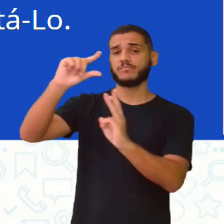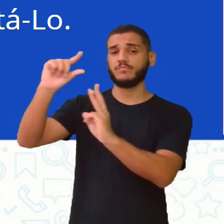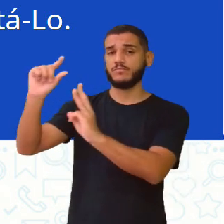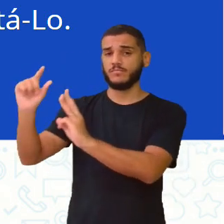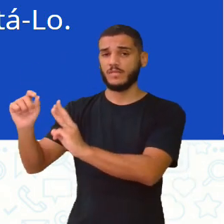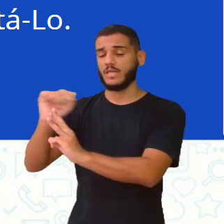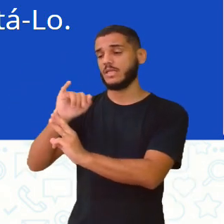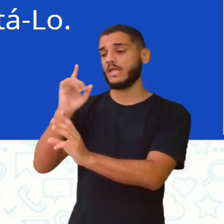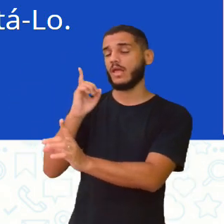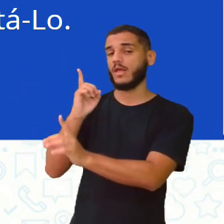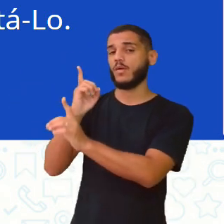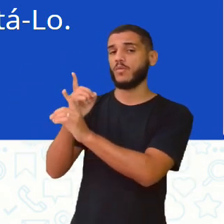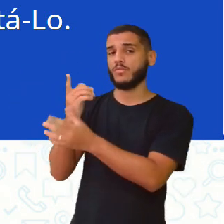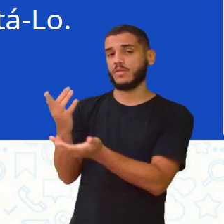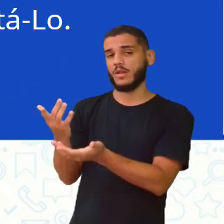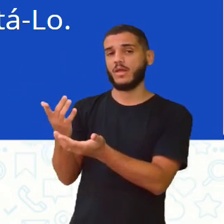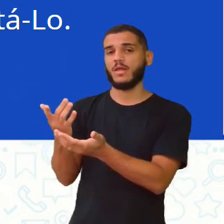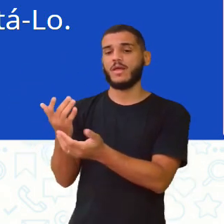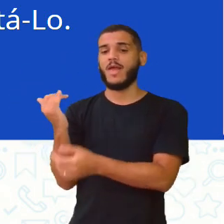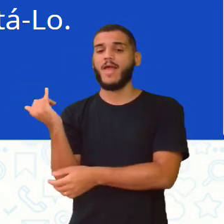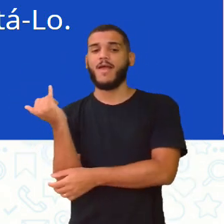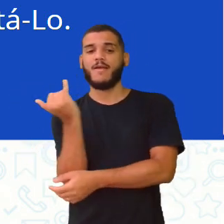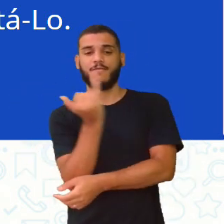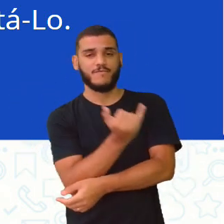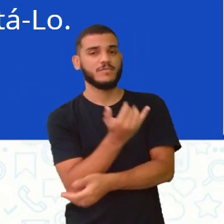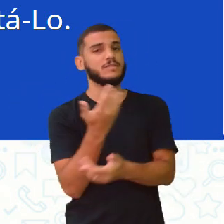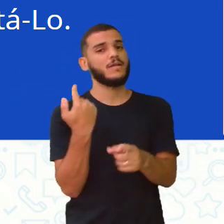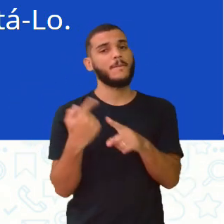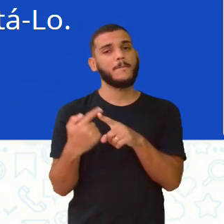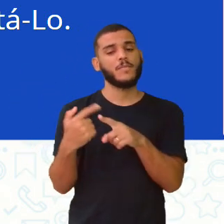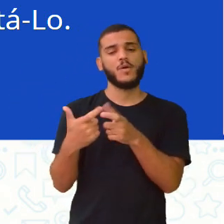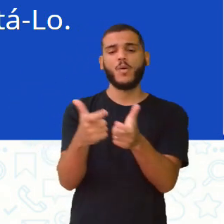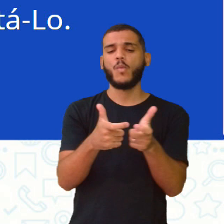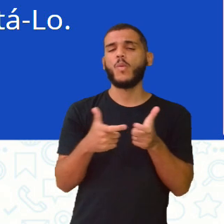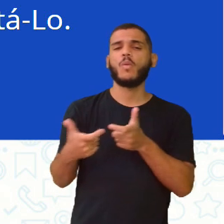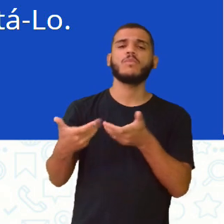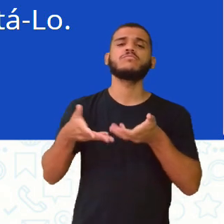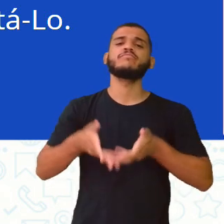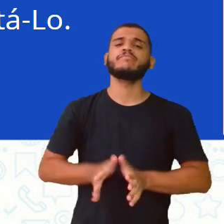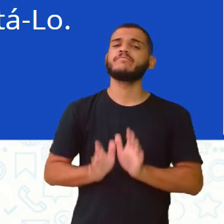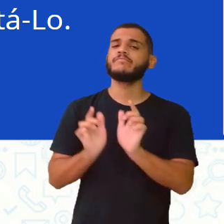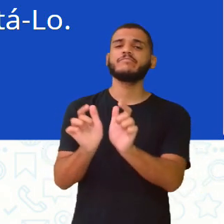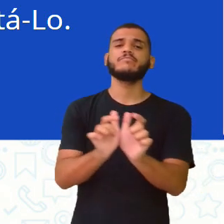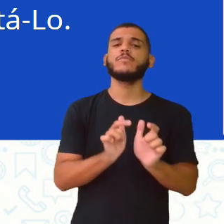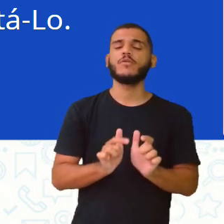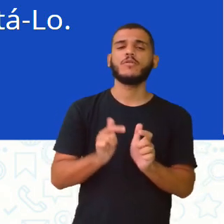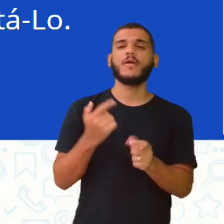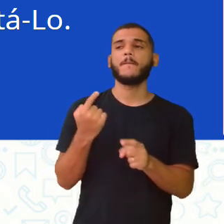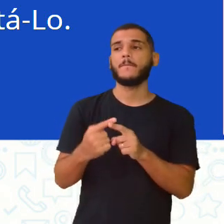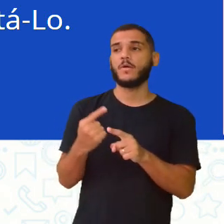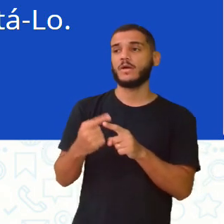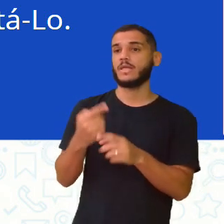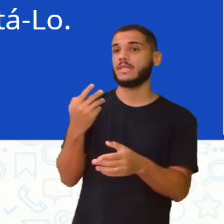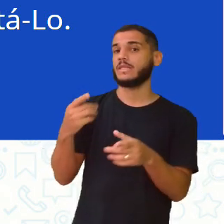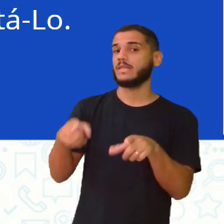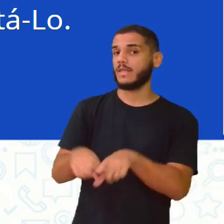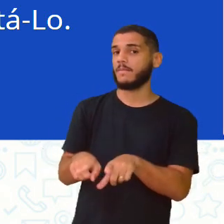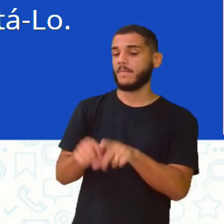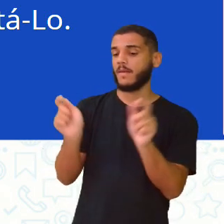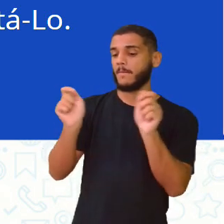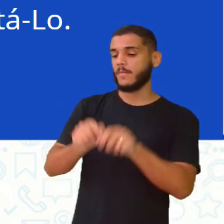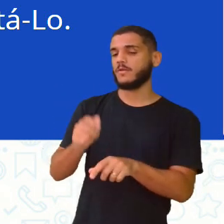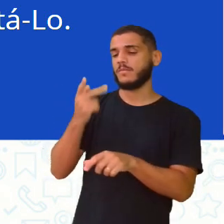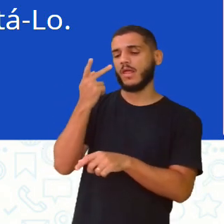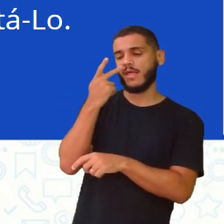que o encontrassem, o informasse sobre o local do nascimento, para que ele também pudesse